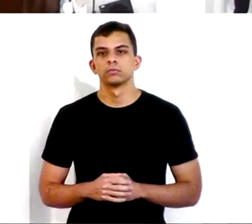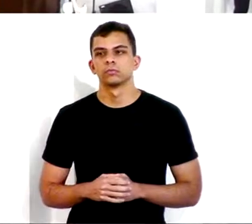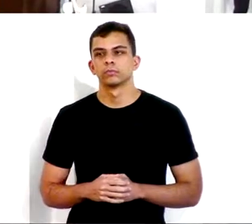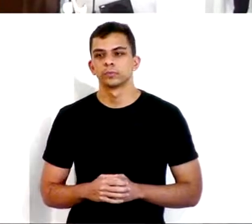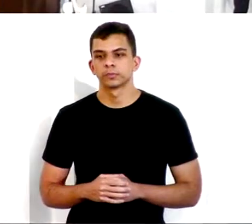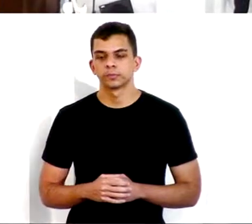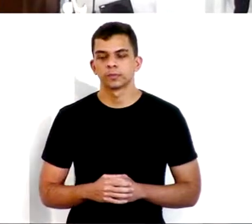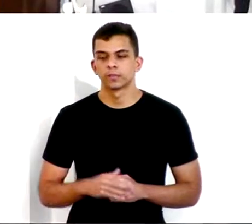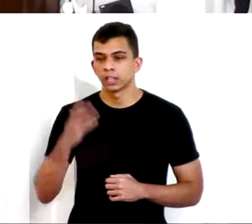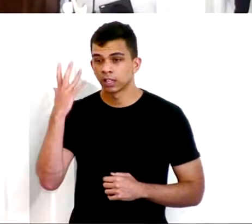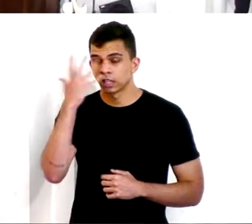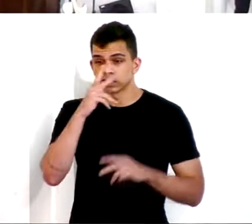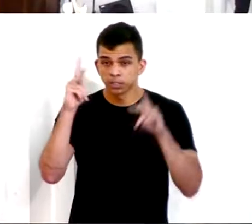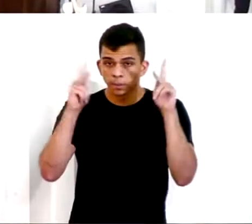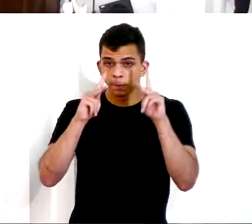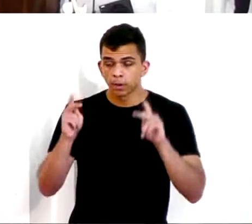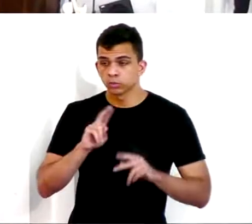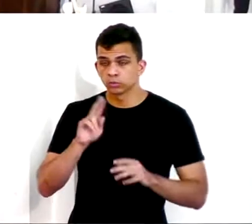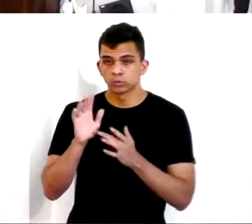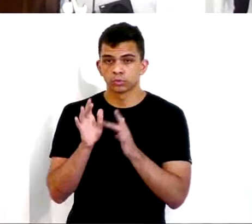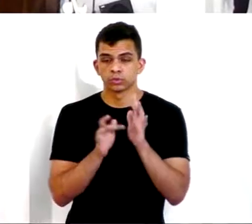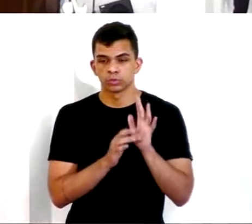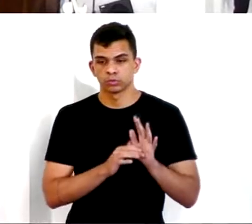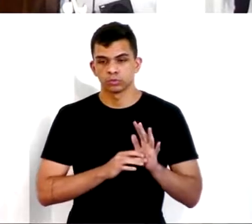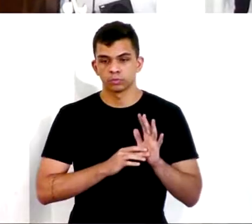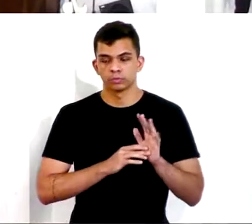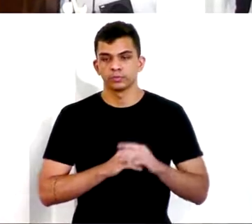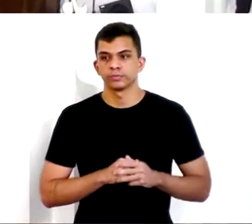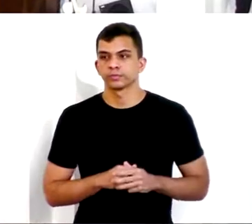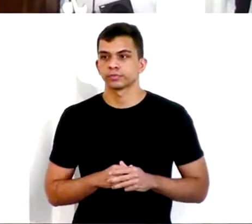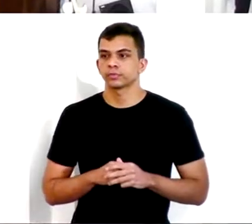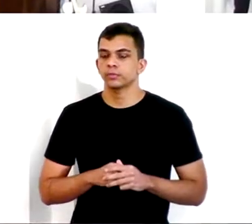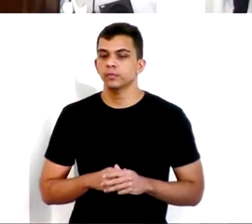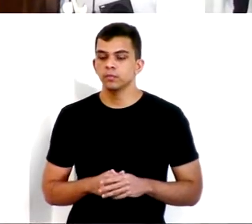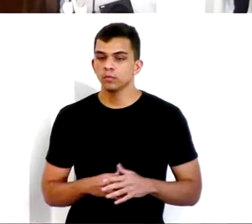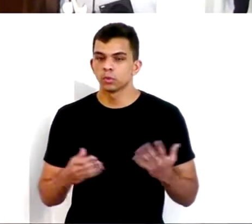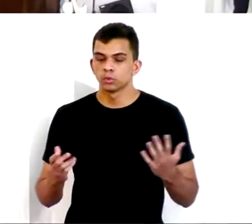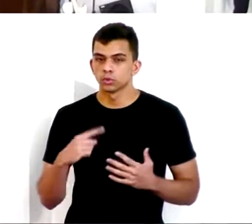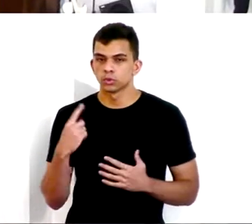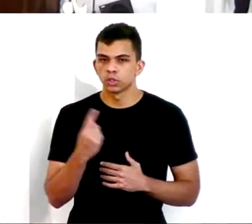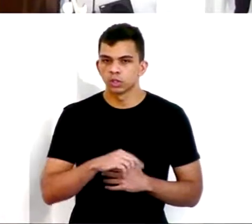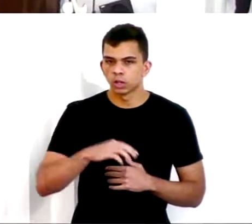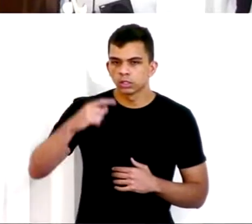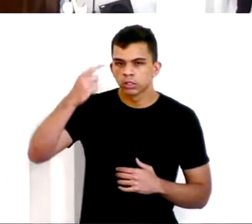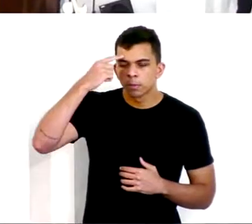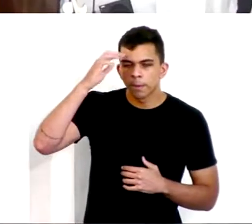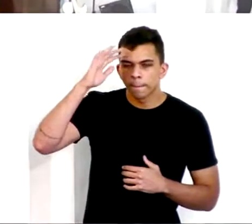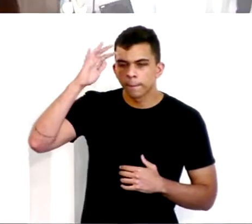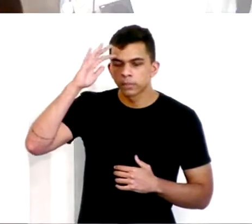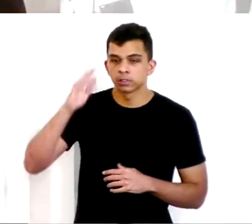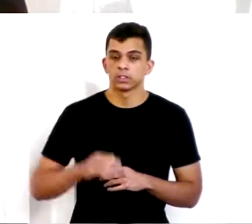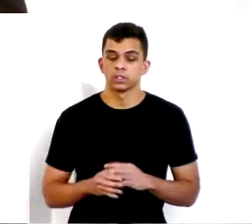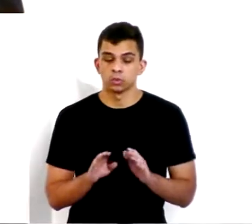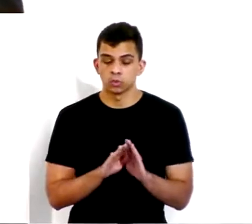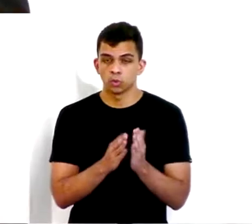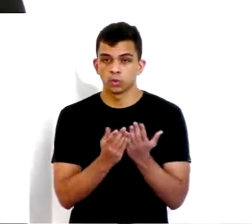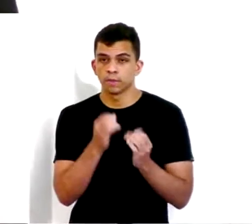Graça e paz no nome de Jesus, irmãos. Para a nossa meditação nessa noite, abra sua Bíblia no livro dos